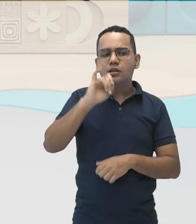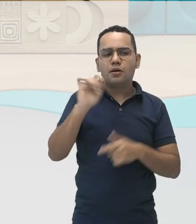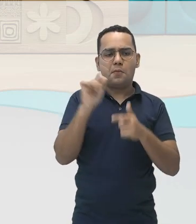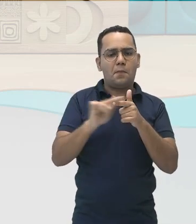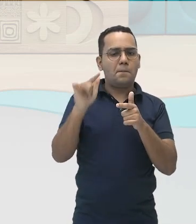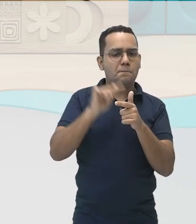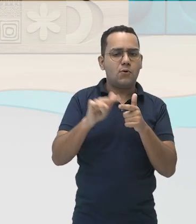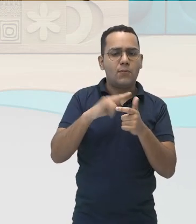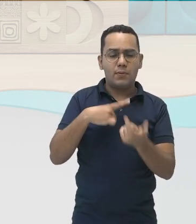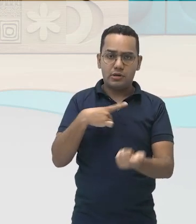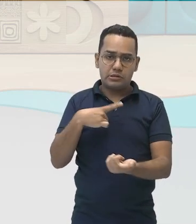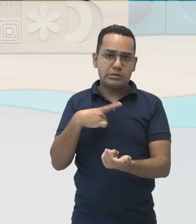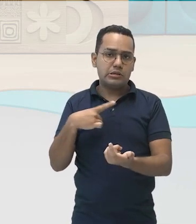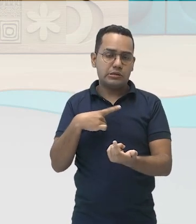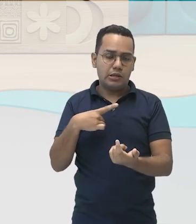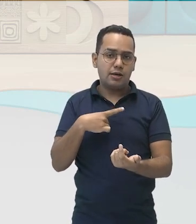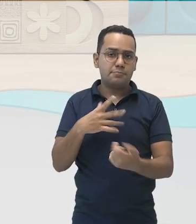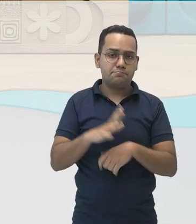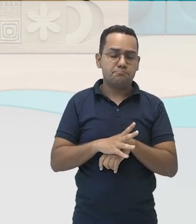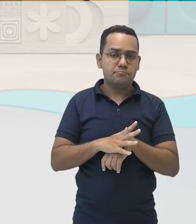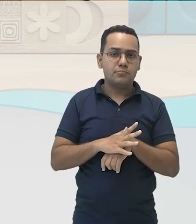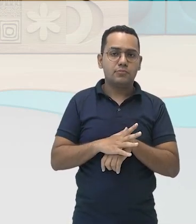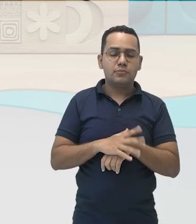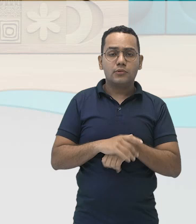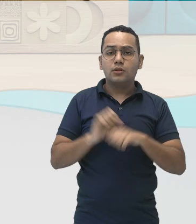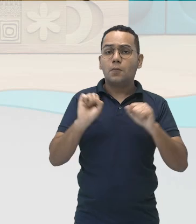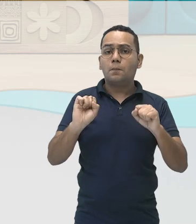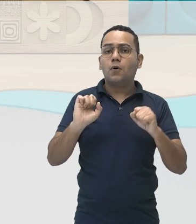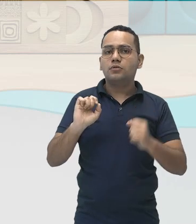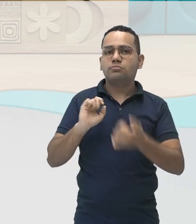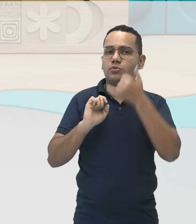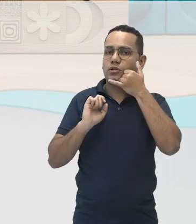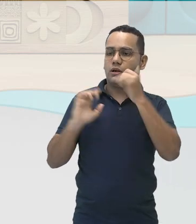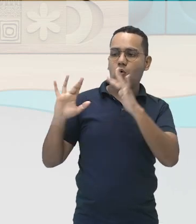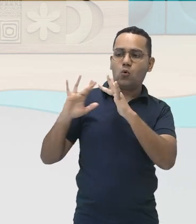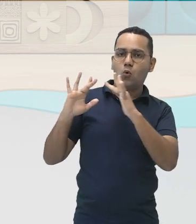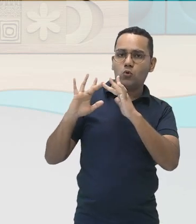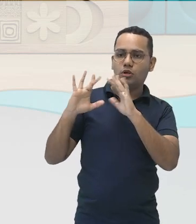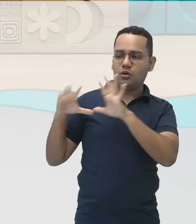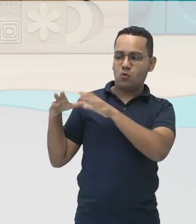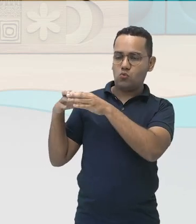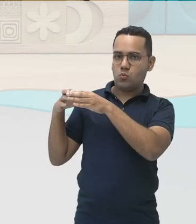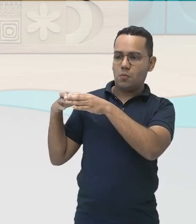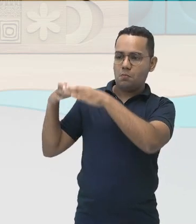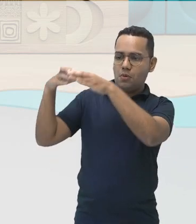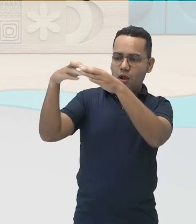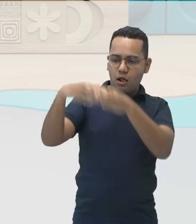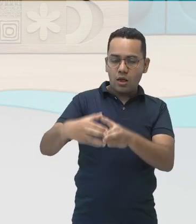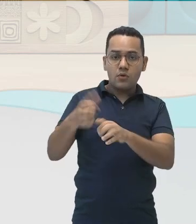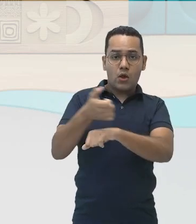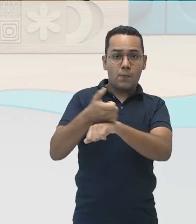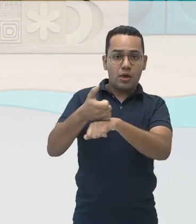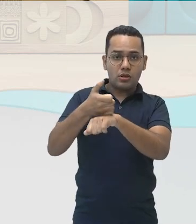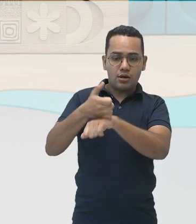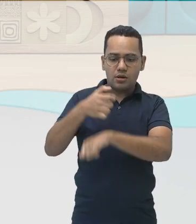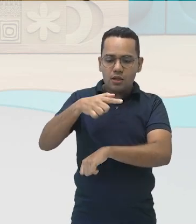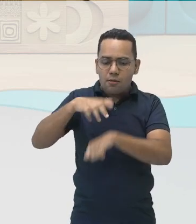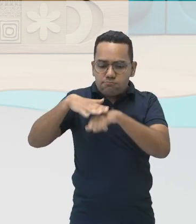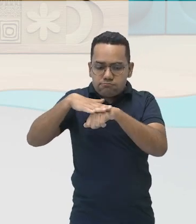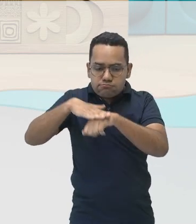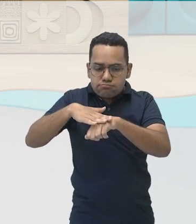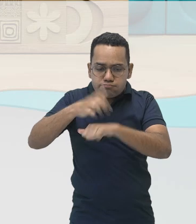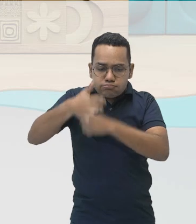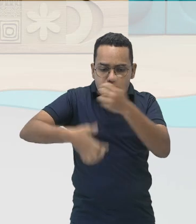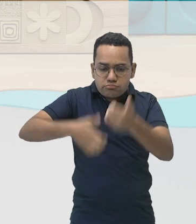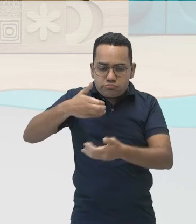se agrave aquele quadro, né? Até que você chame ali um serviço especializado de atendimento, ok? E